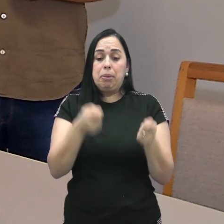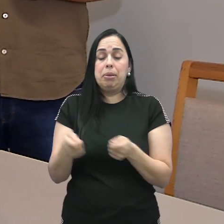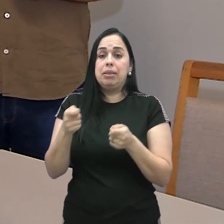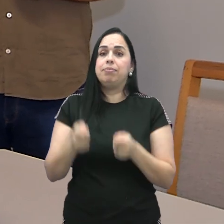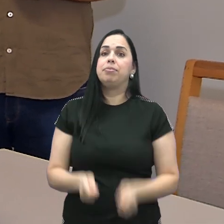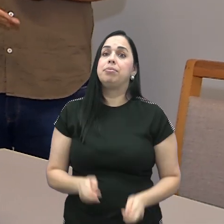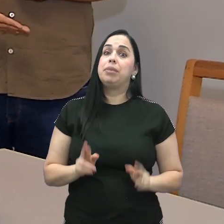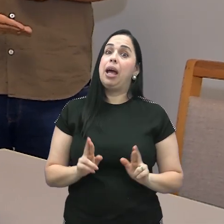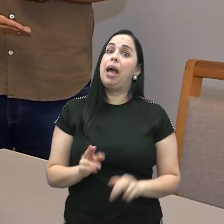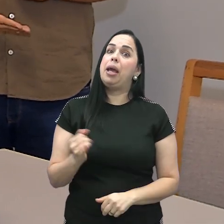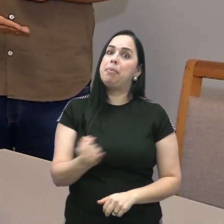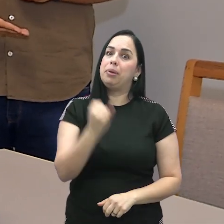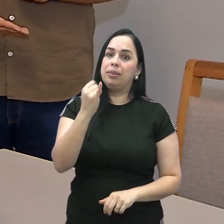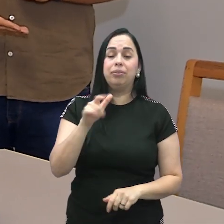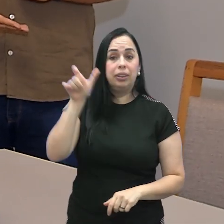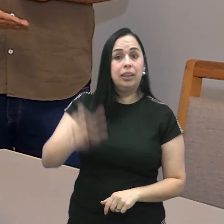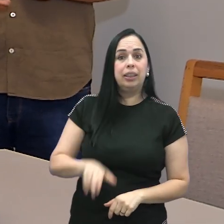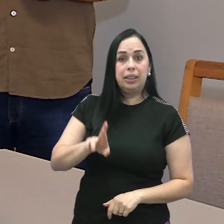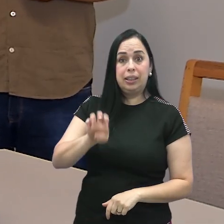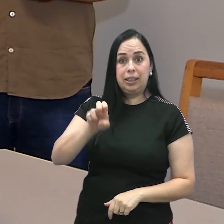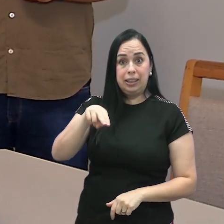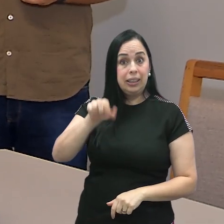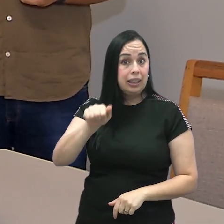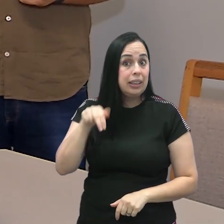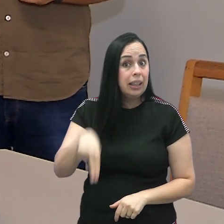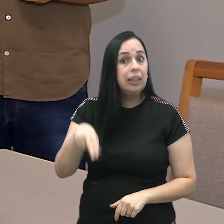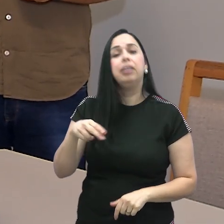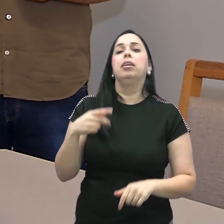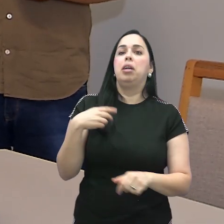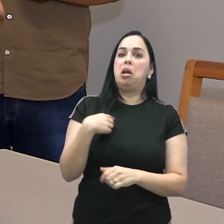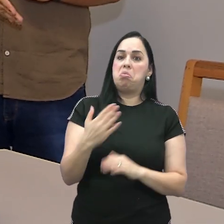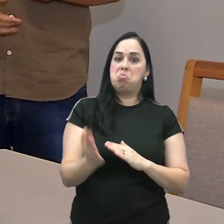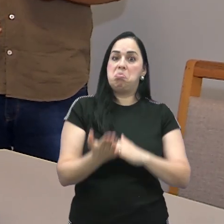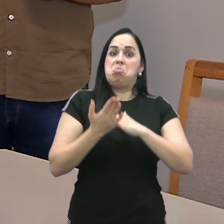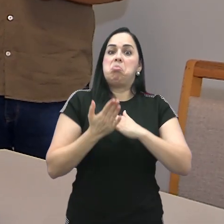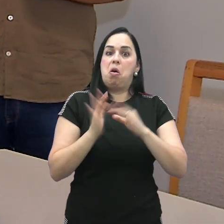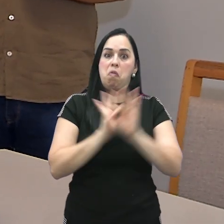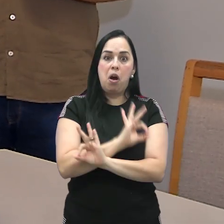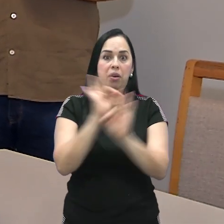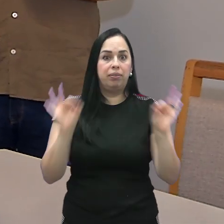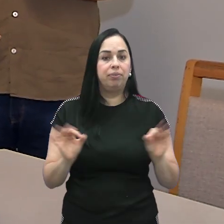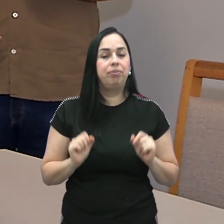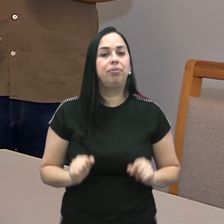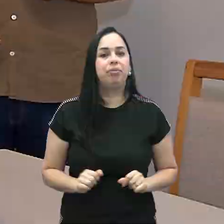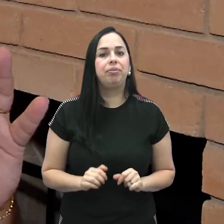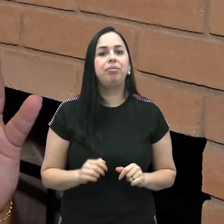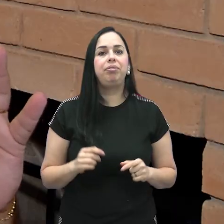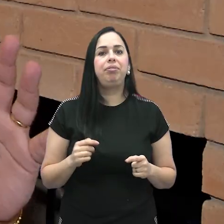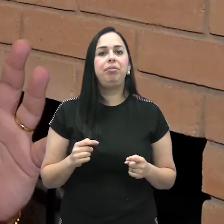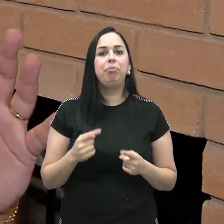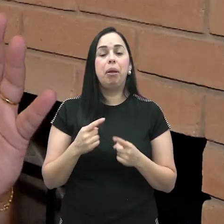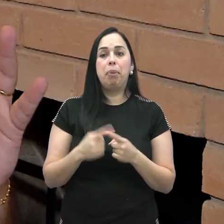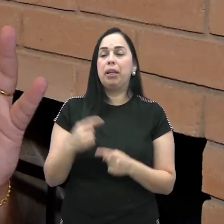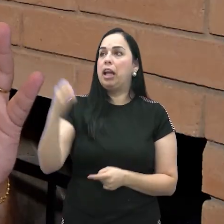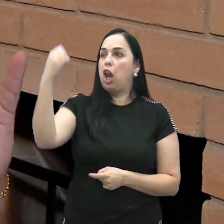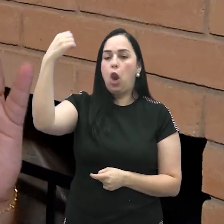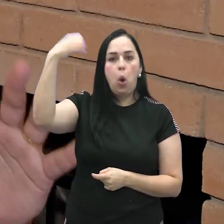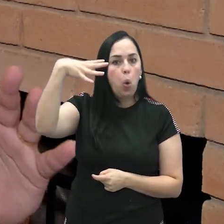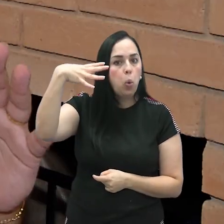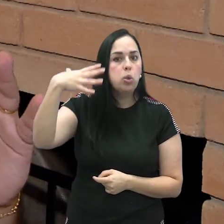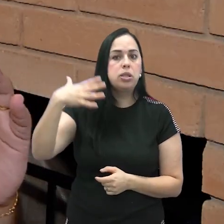própria rotina são os diferenciais. No caso do Renan, por exemplo, isso foi muito positivo. Já está ali